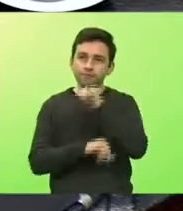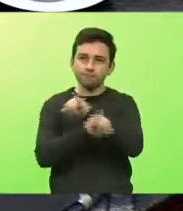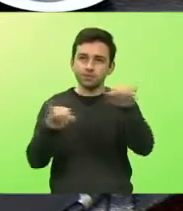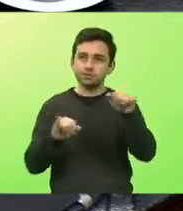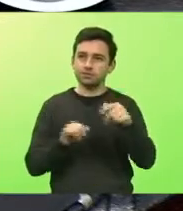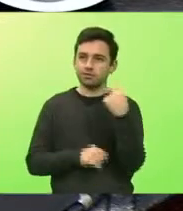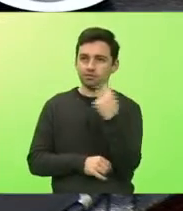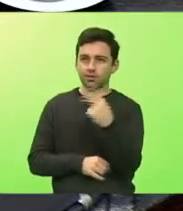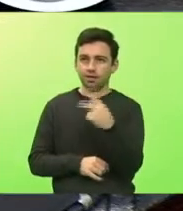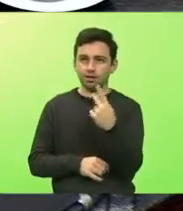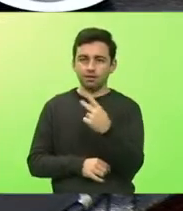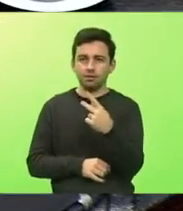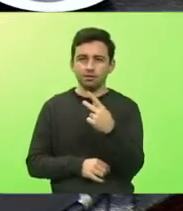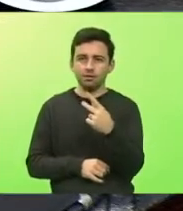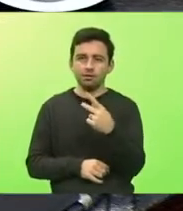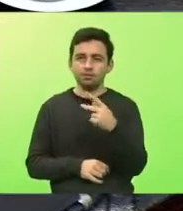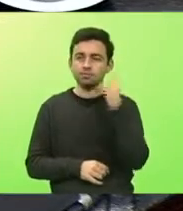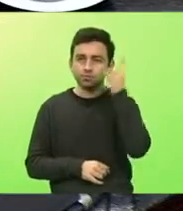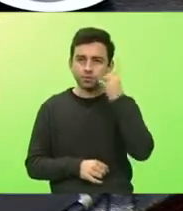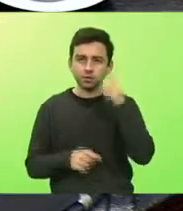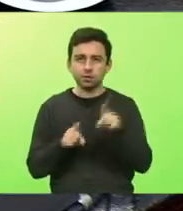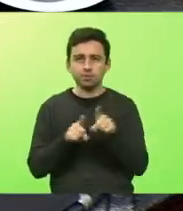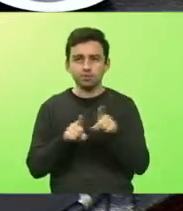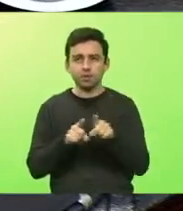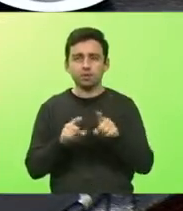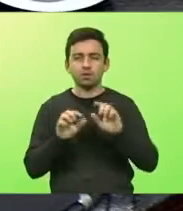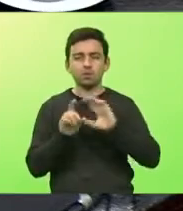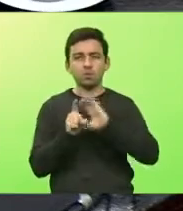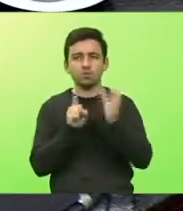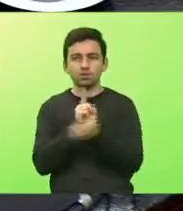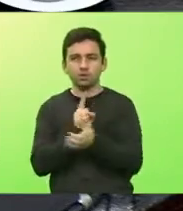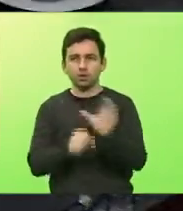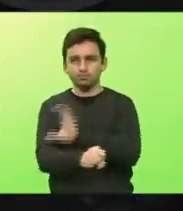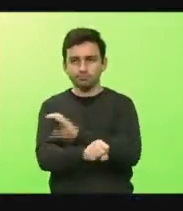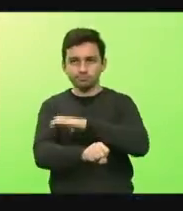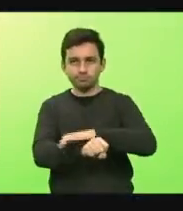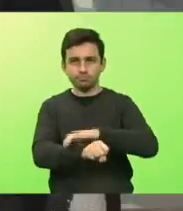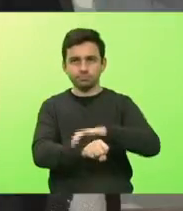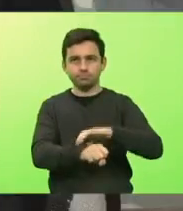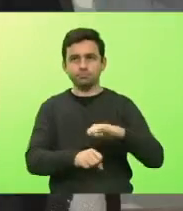nós parlamentares e também para a comunidade evangélica aqui de Santa Catarina.